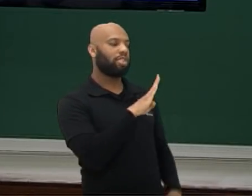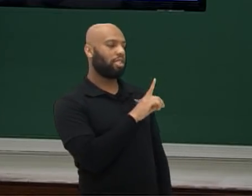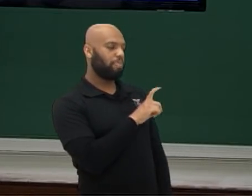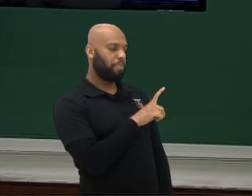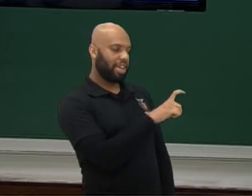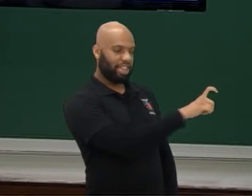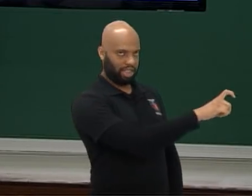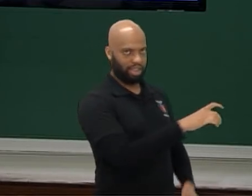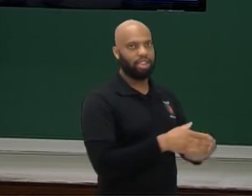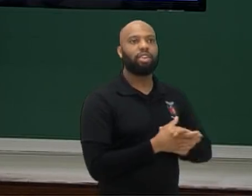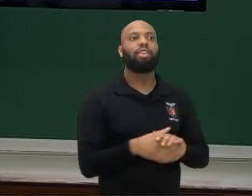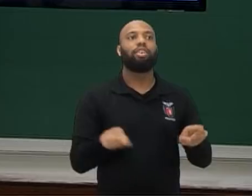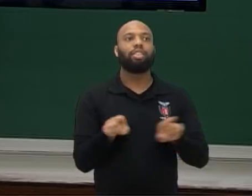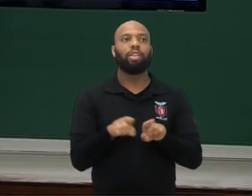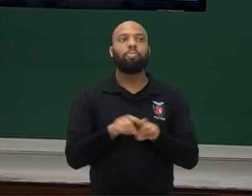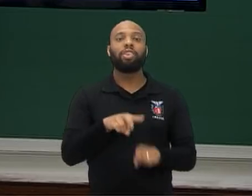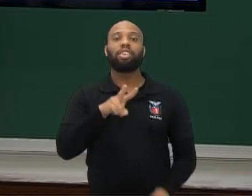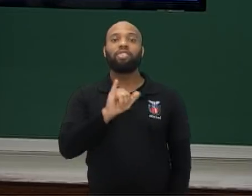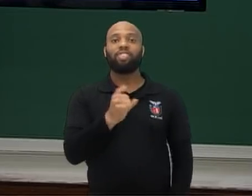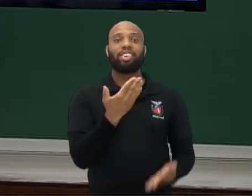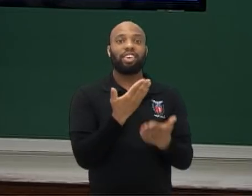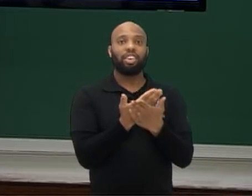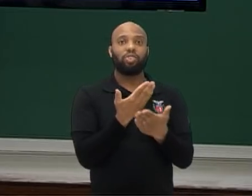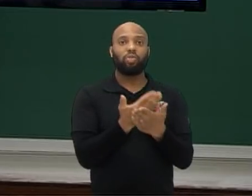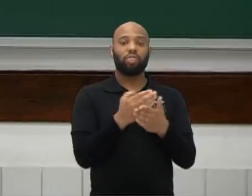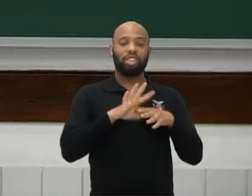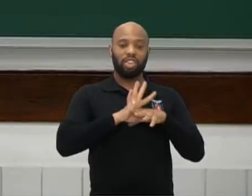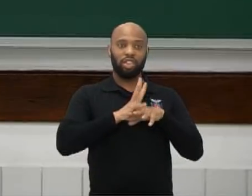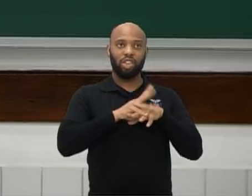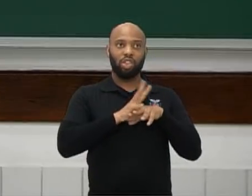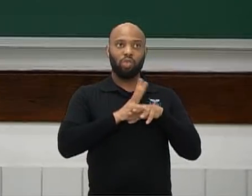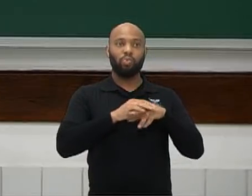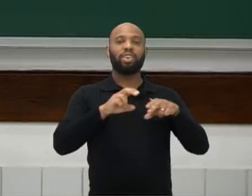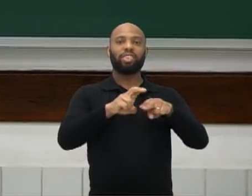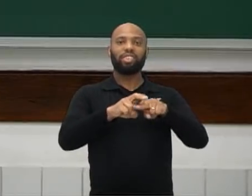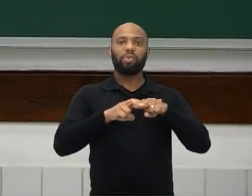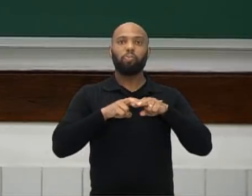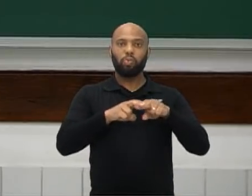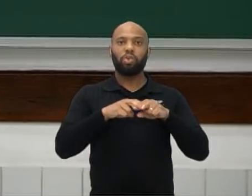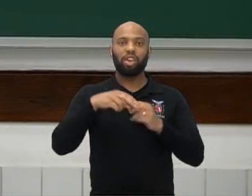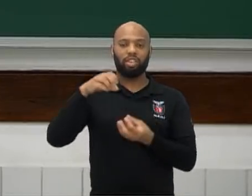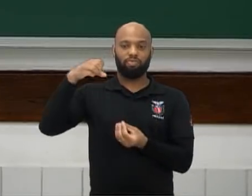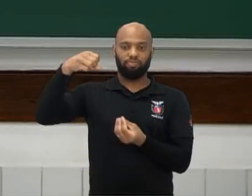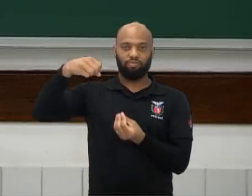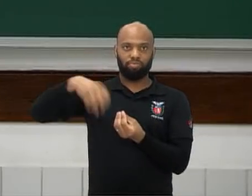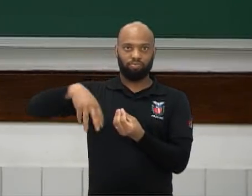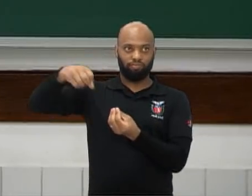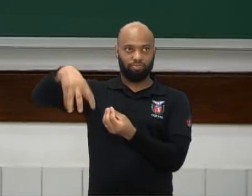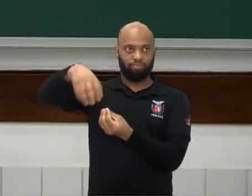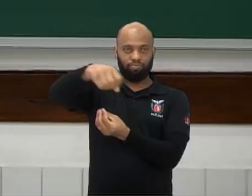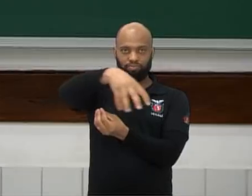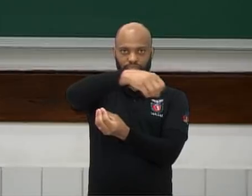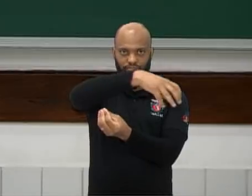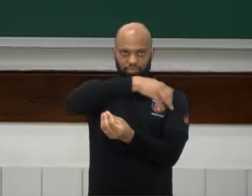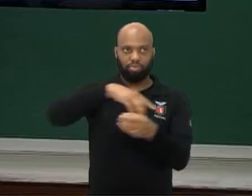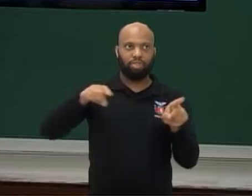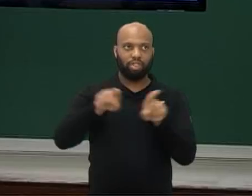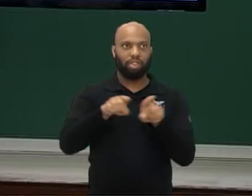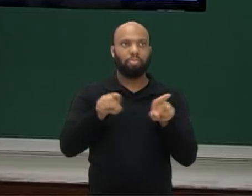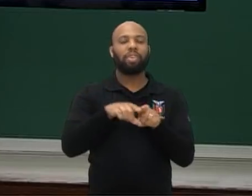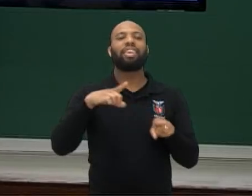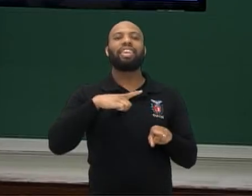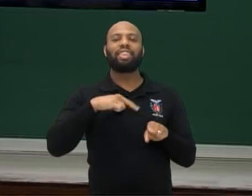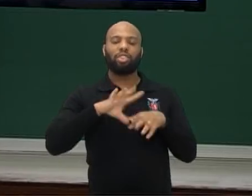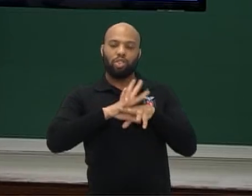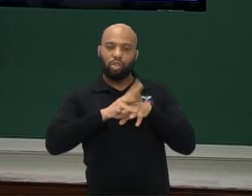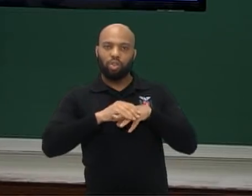por bactérias, as protozooses, que são as doenças causadas por protozoários, e as últimas doenças